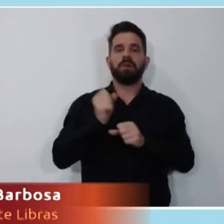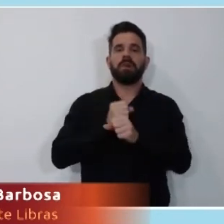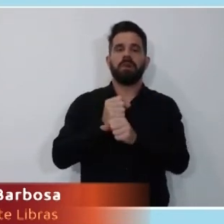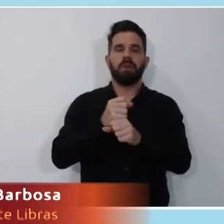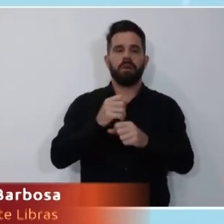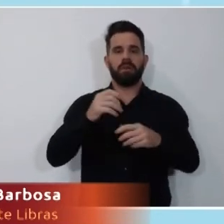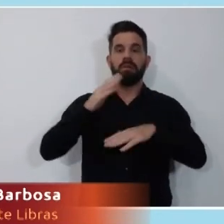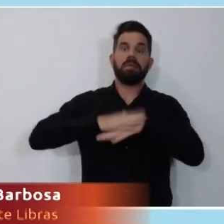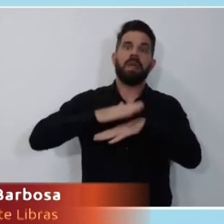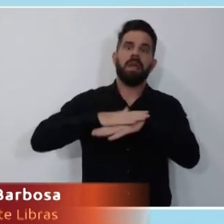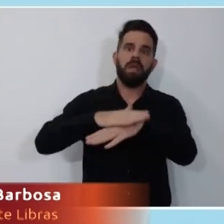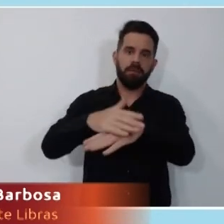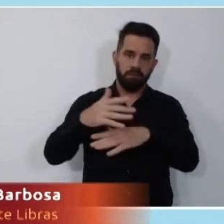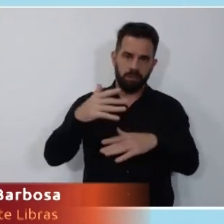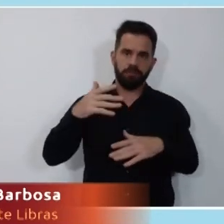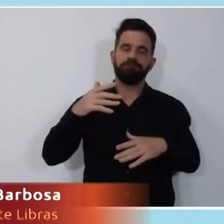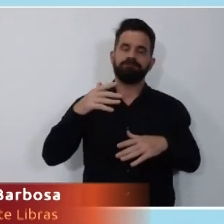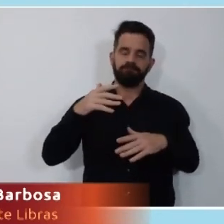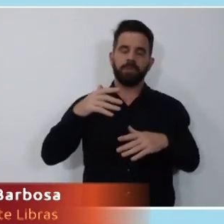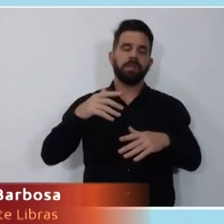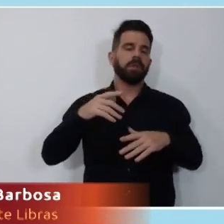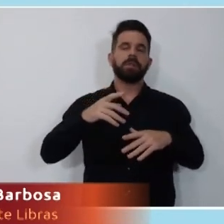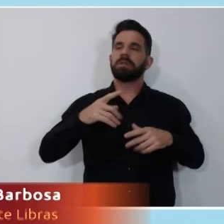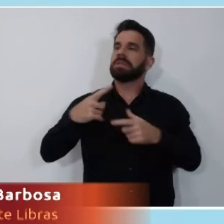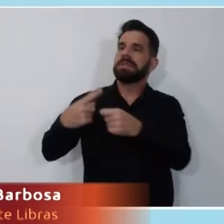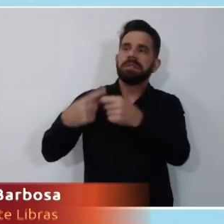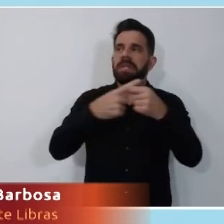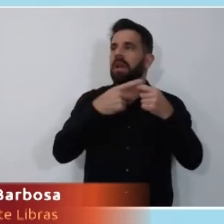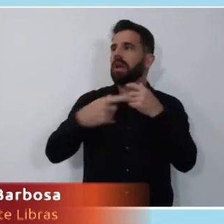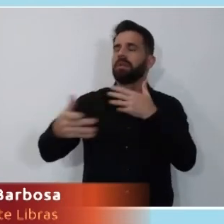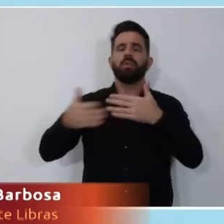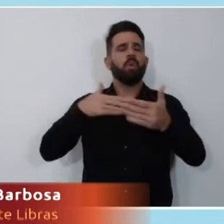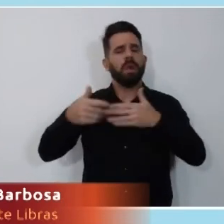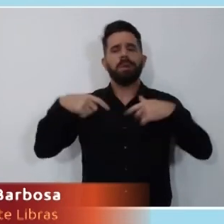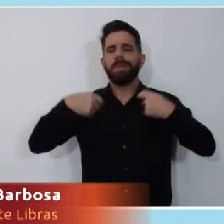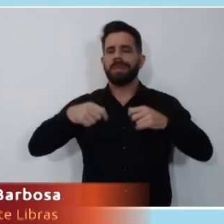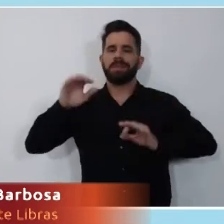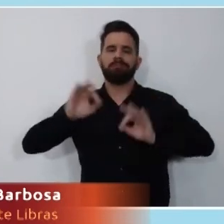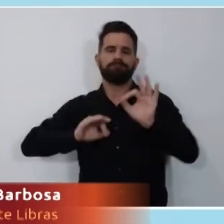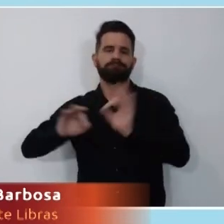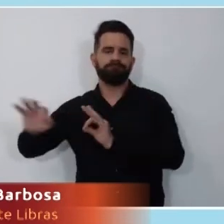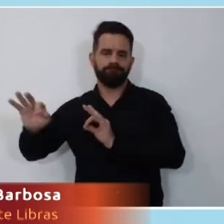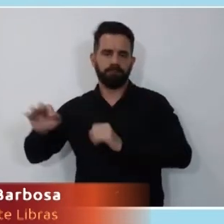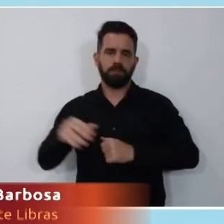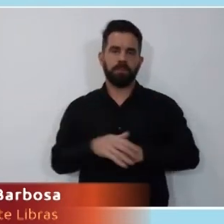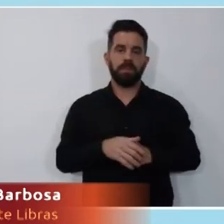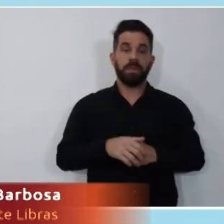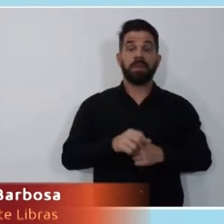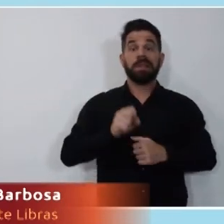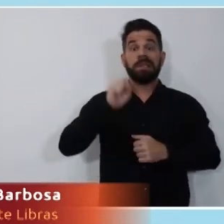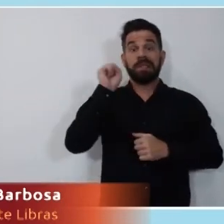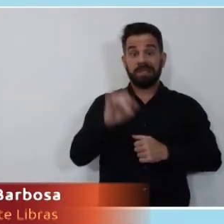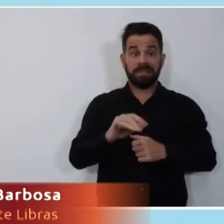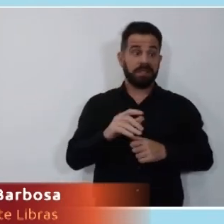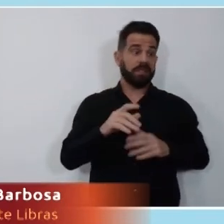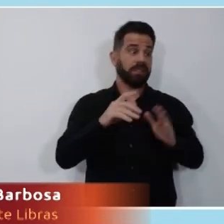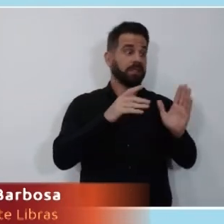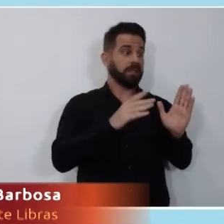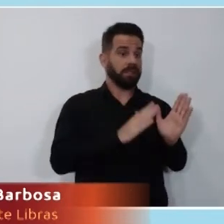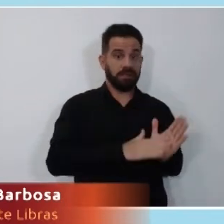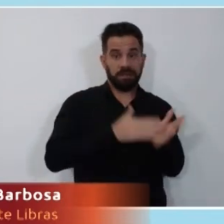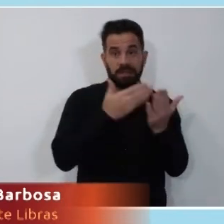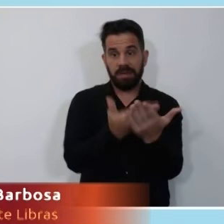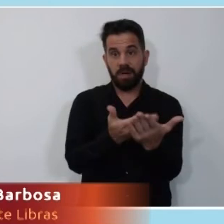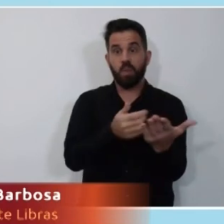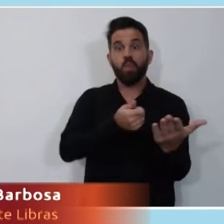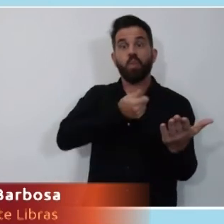para a cidade algo organizado, planejado, é o mínimo que a gestão pública precisa fazer. Essa penalidade de deixar de ter acesso a recurso público, caso não